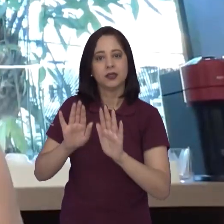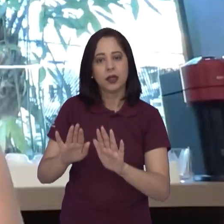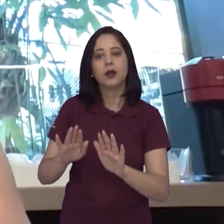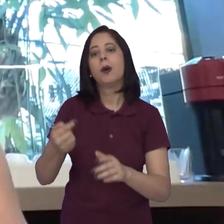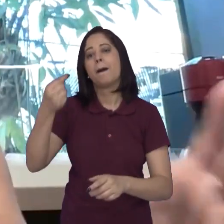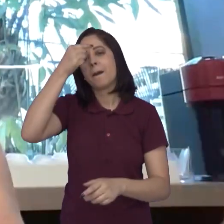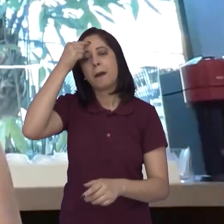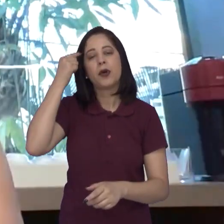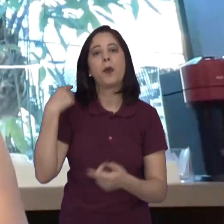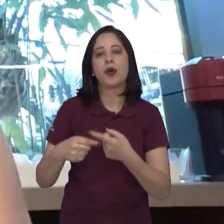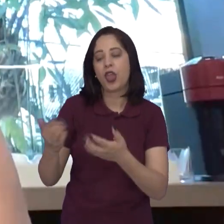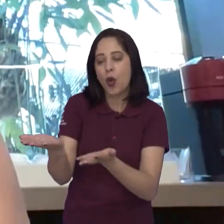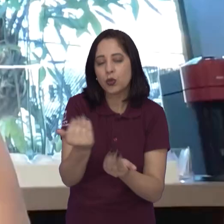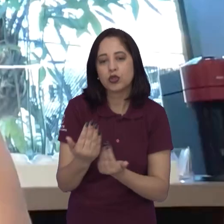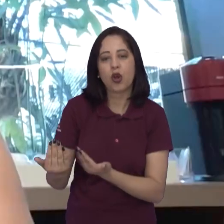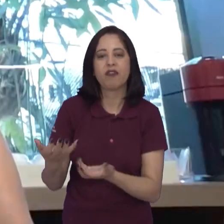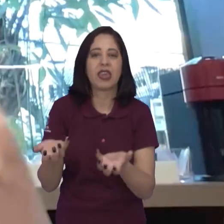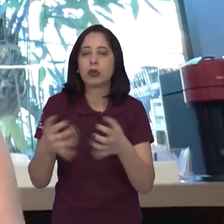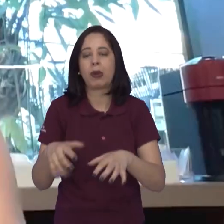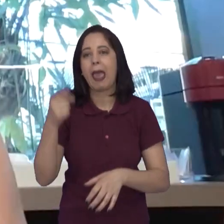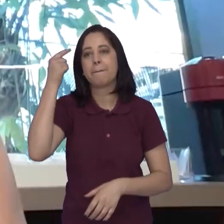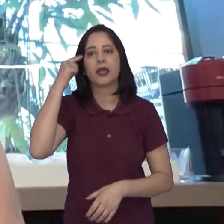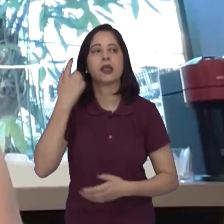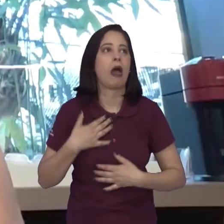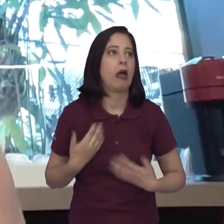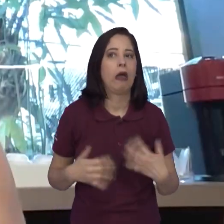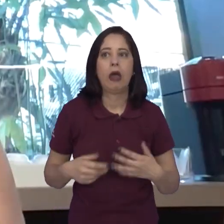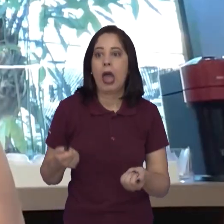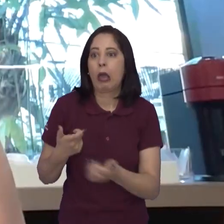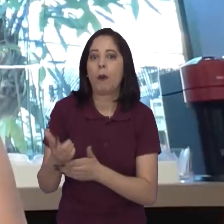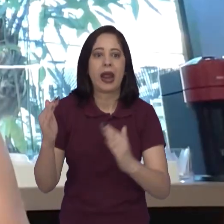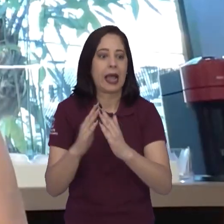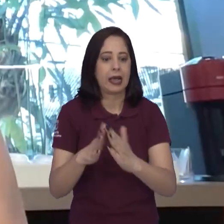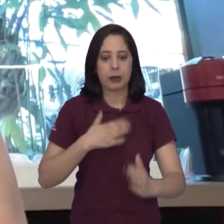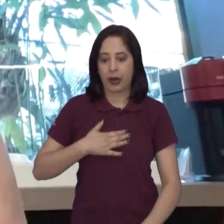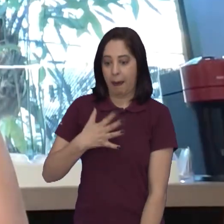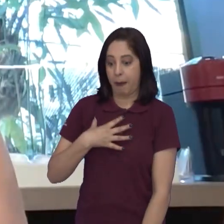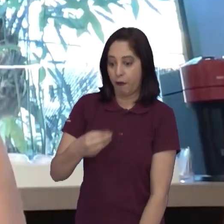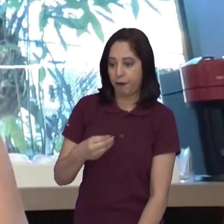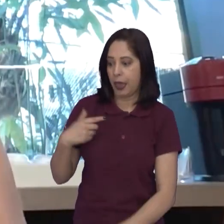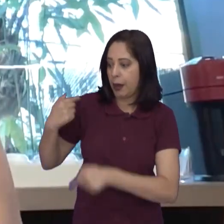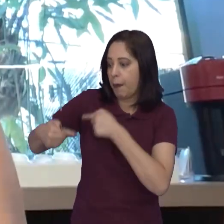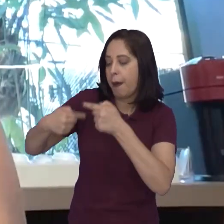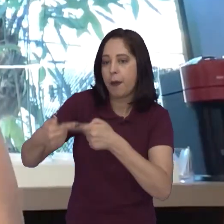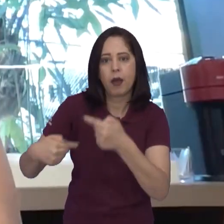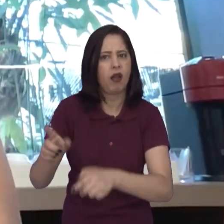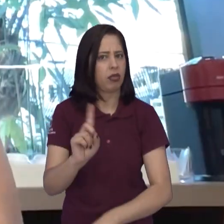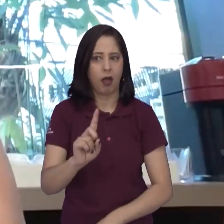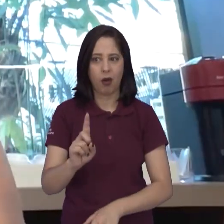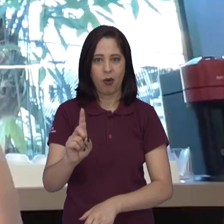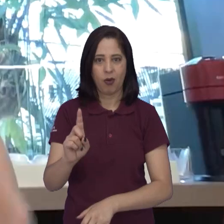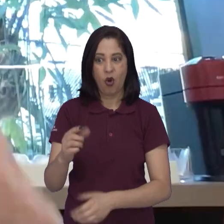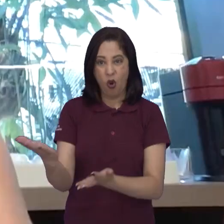do que pensar numa coisa, eu preciso comprar uma casa, isso eu vou deixar para o meu filho, porque essas novas gerações não pensam nem em ter filho,